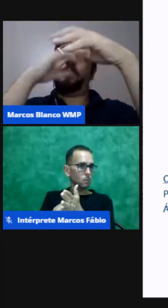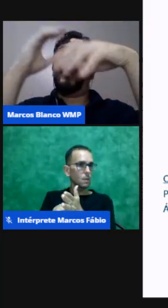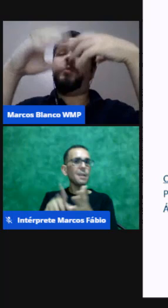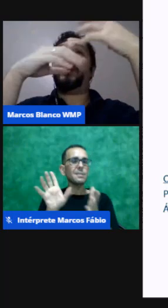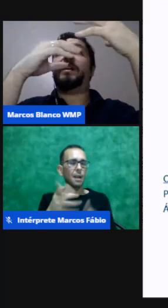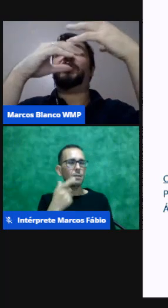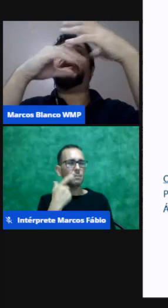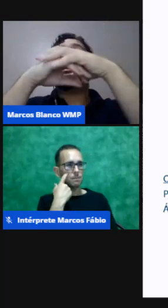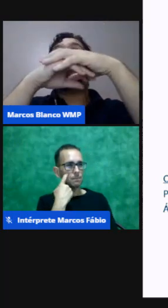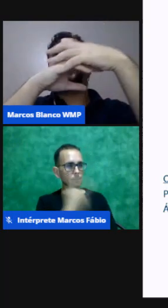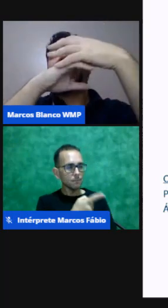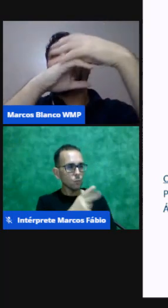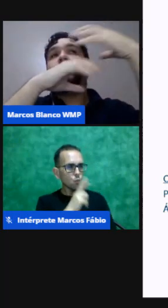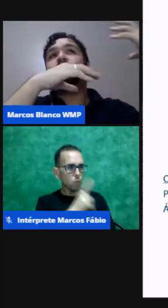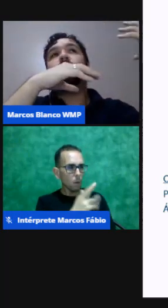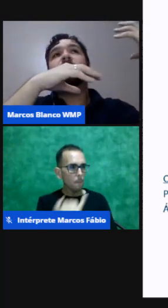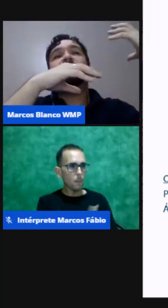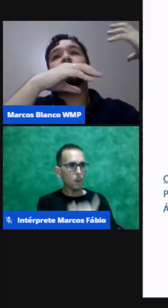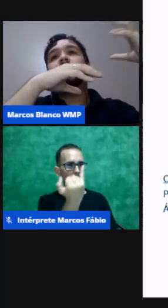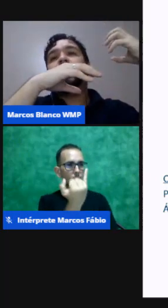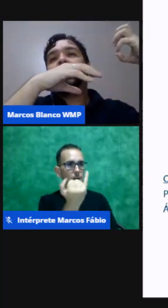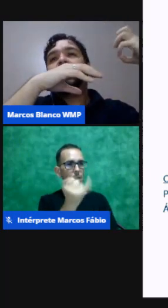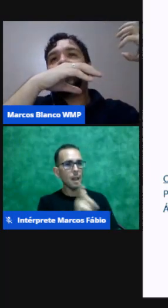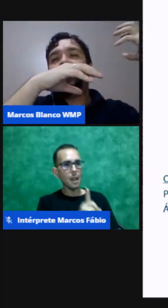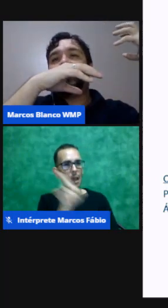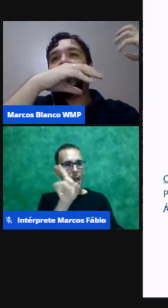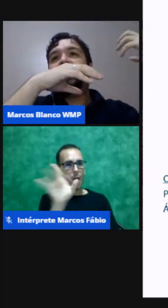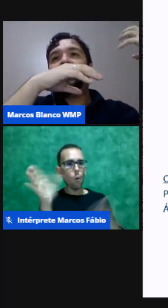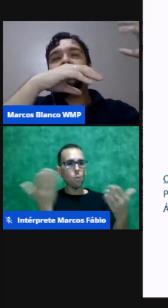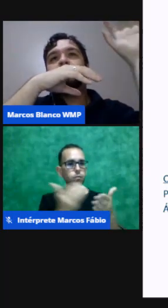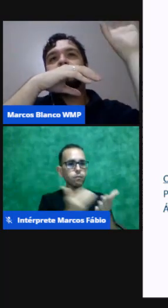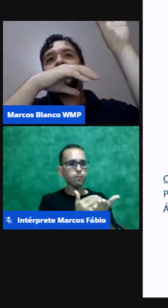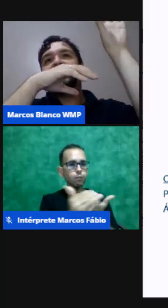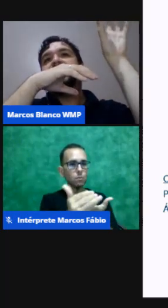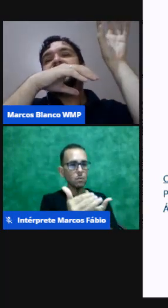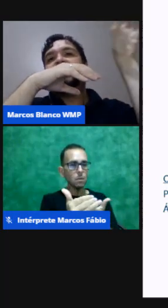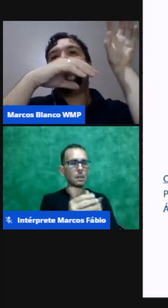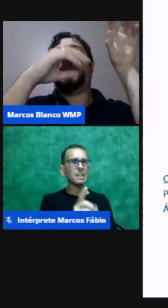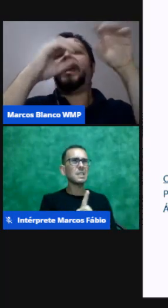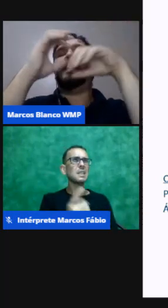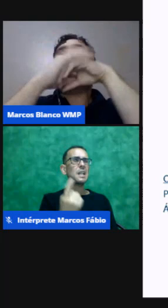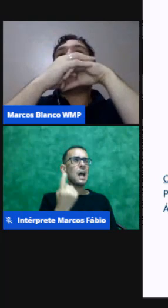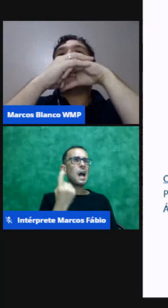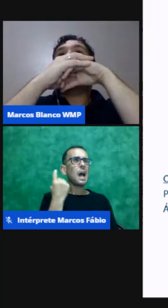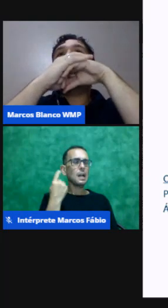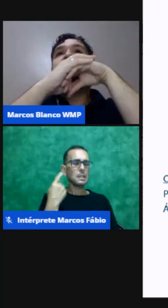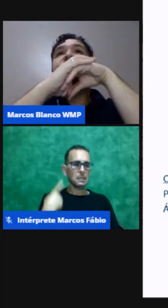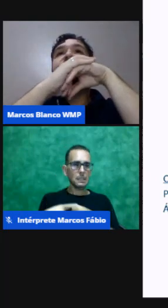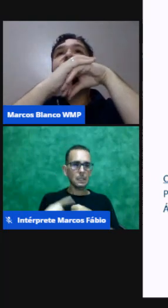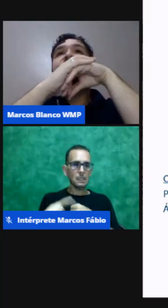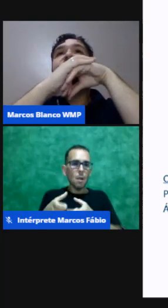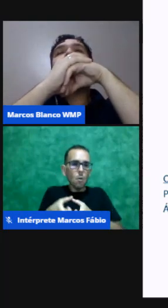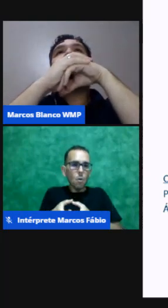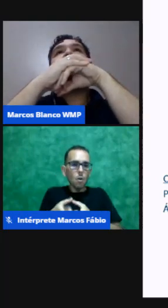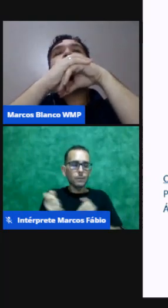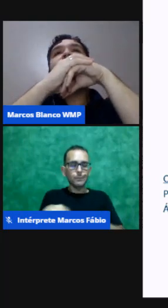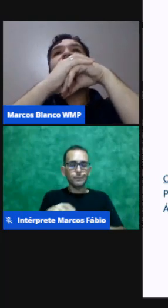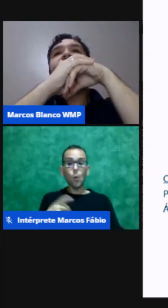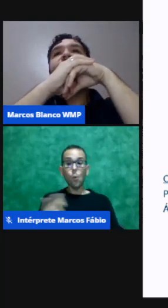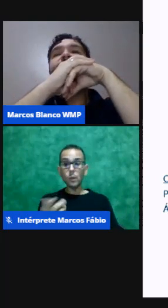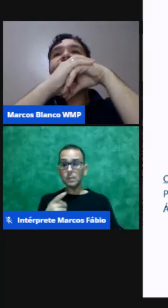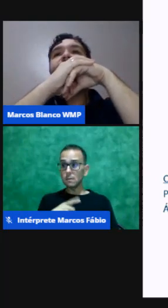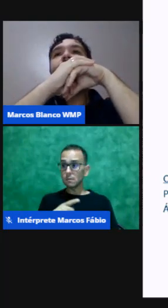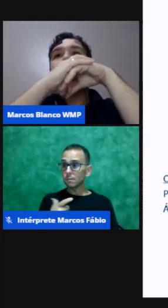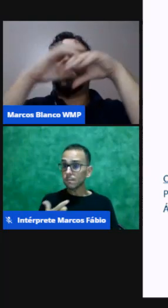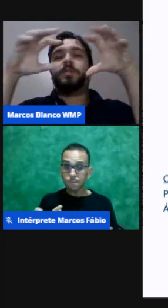bem importantes. Na Austrália, onde tudo começou, lá na cidadezinha pequena, hoje em dia você já não